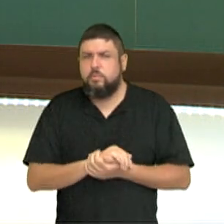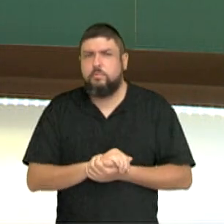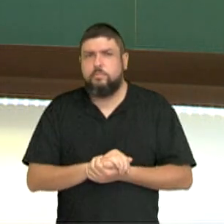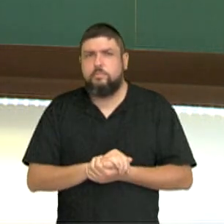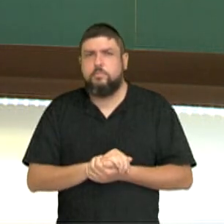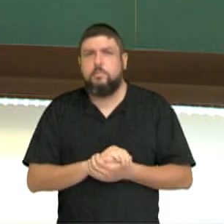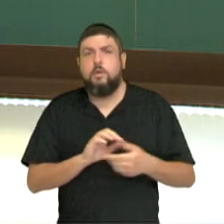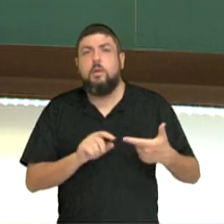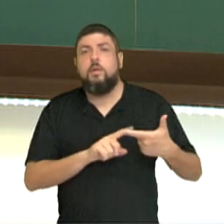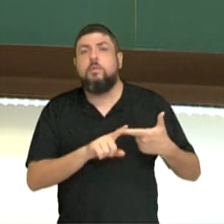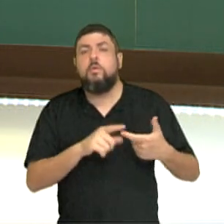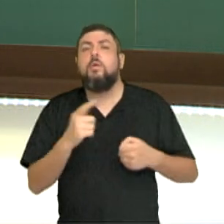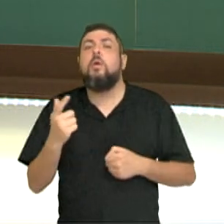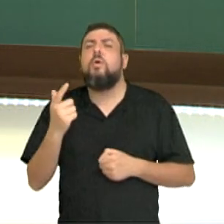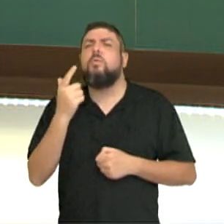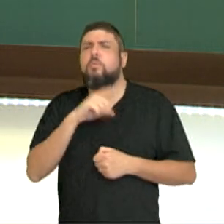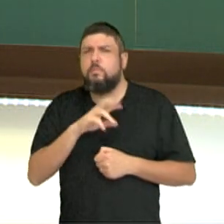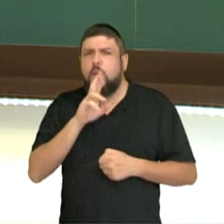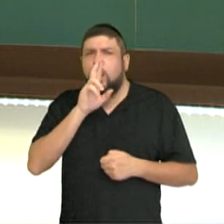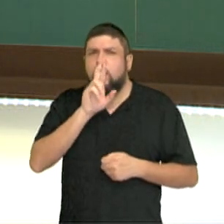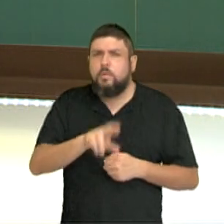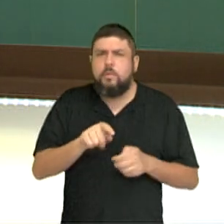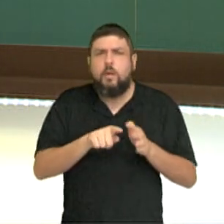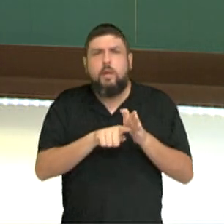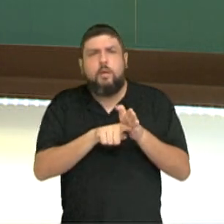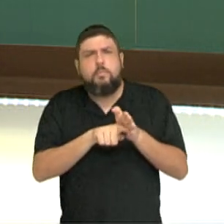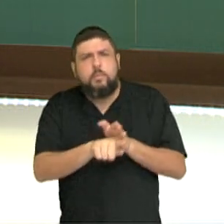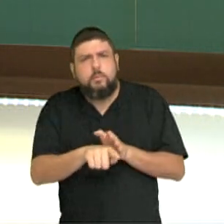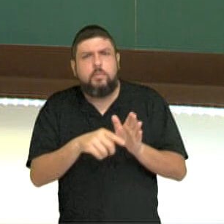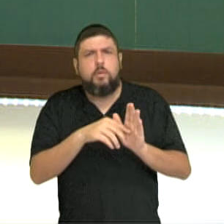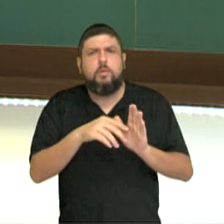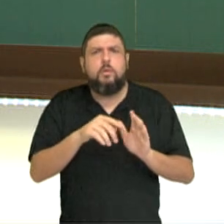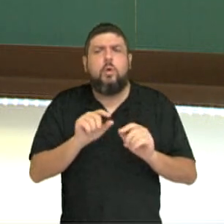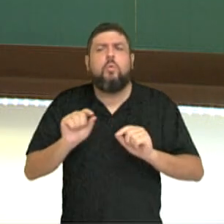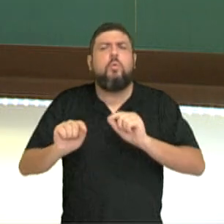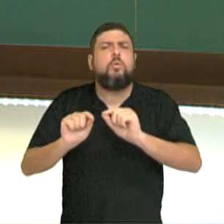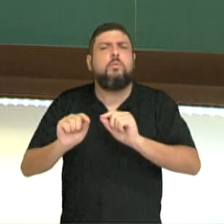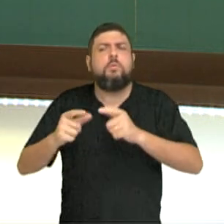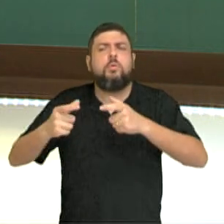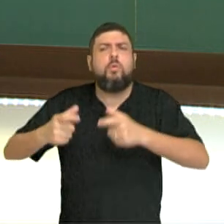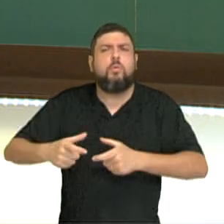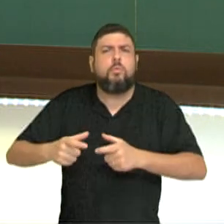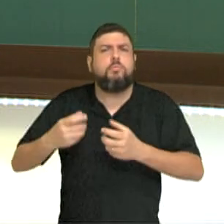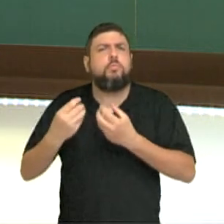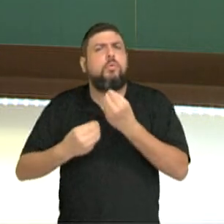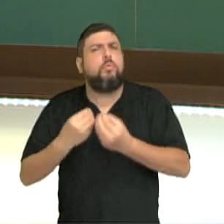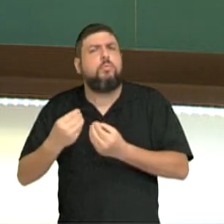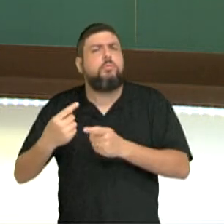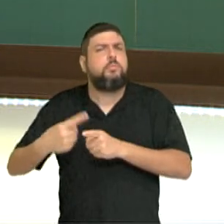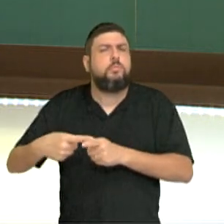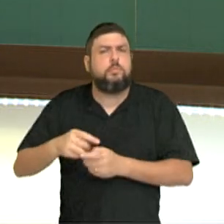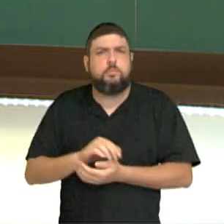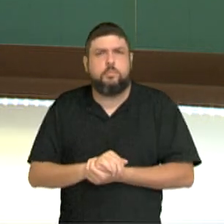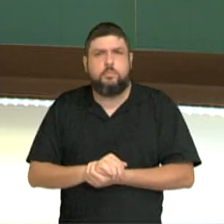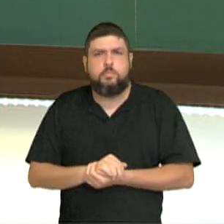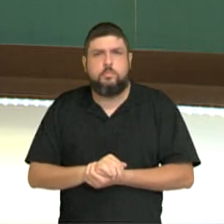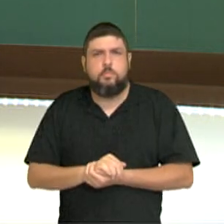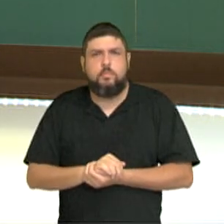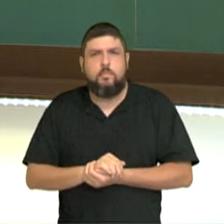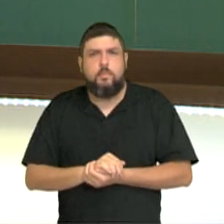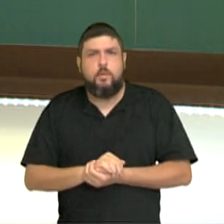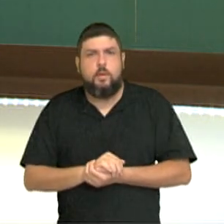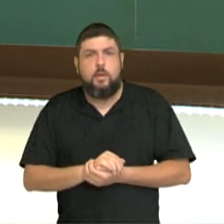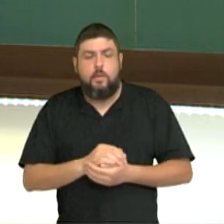Conseguiu responder aquelas perguntinhas básicas ali, né? O que, onde, como, porquê? Ficou claro o objetivo da